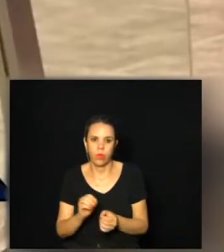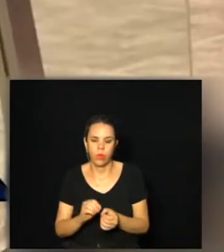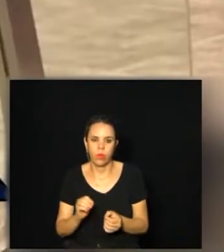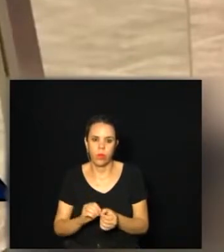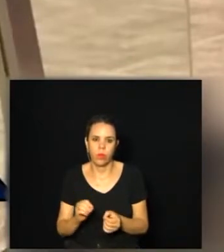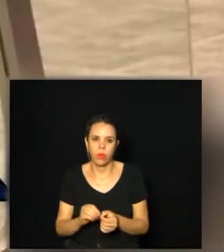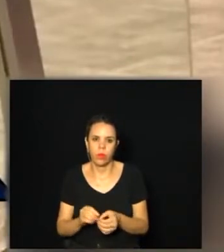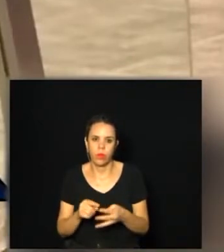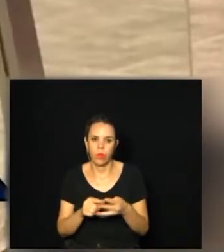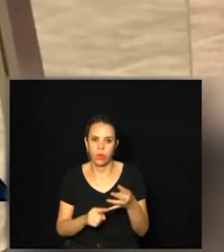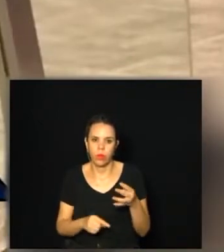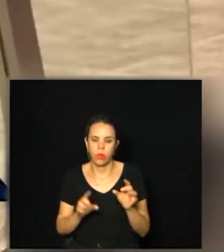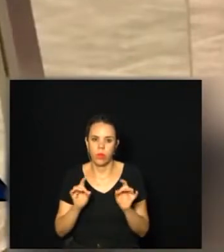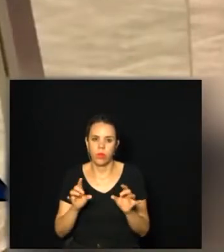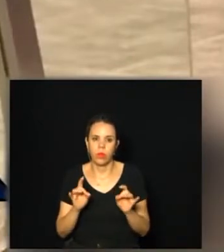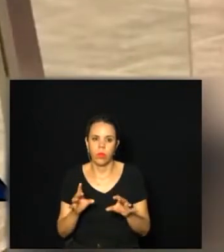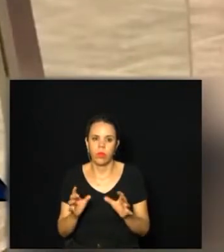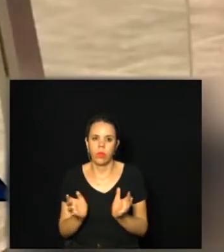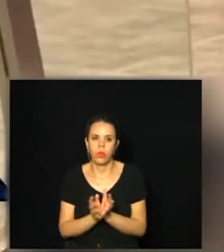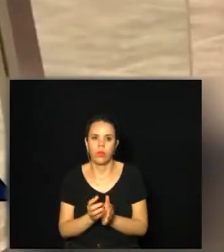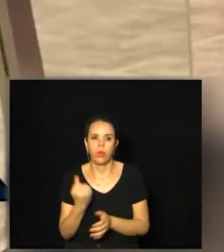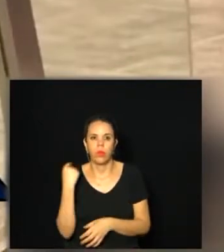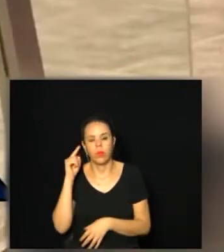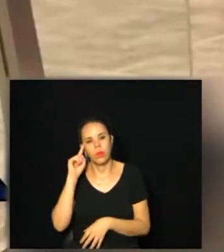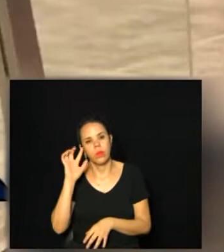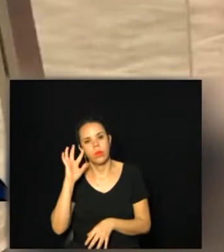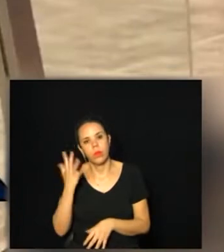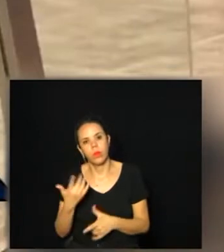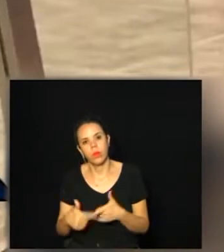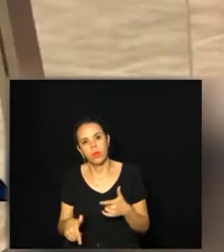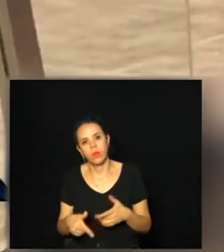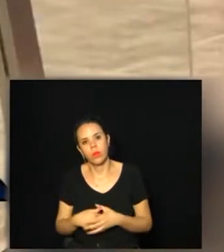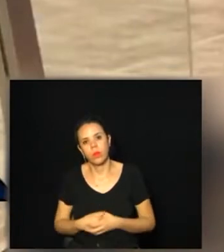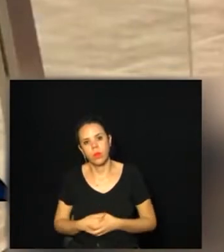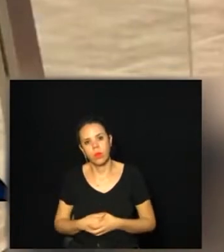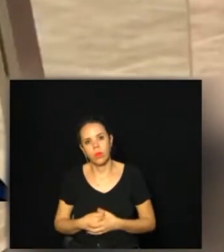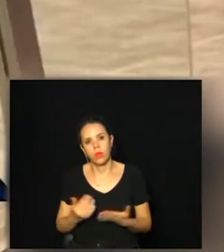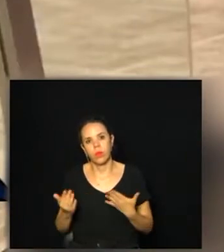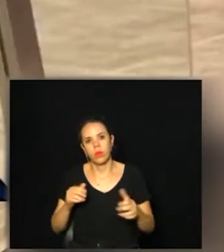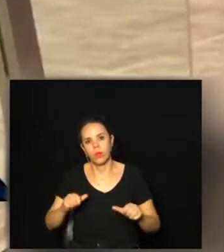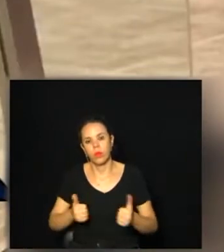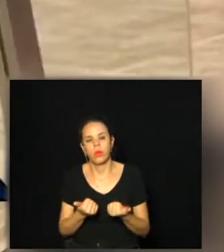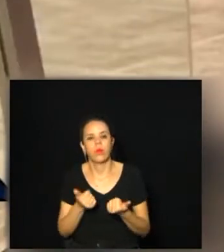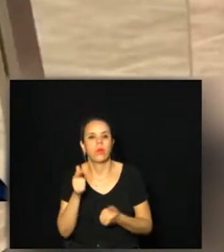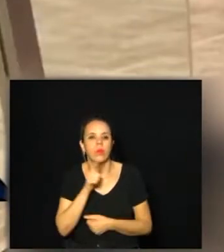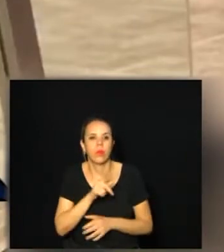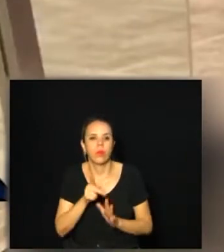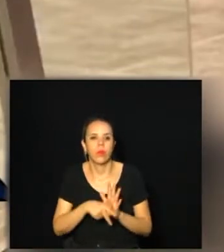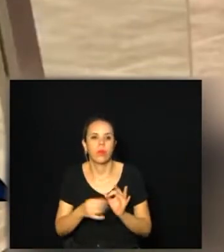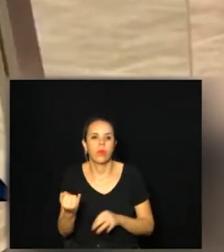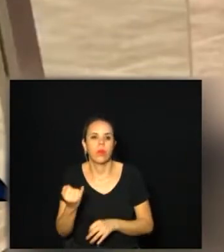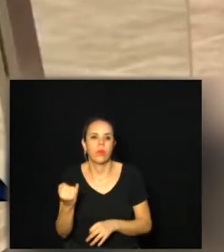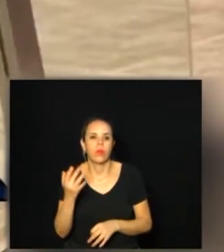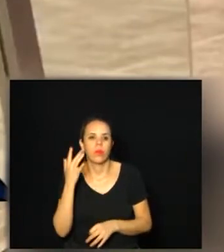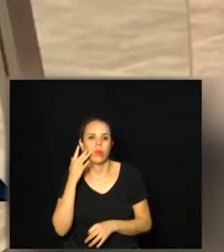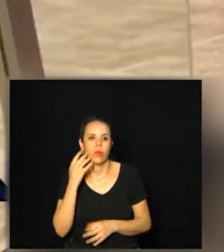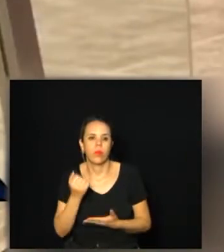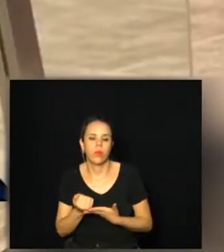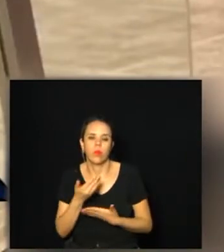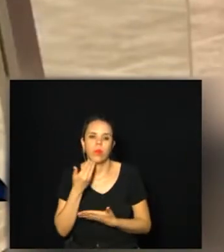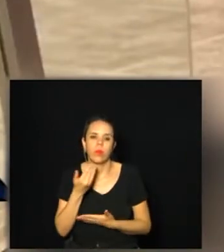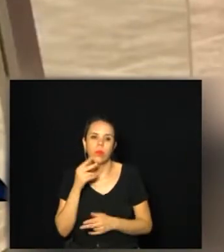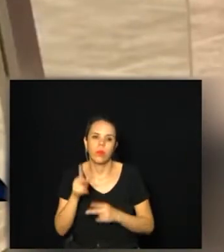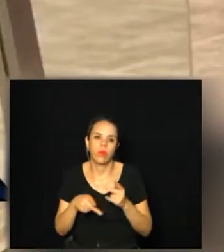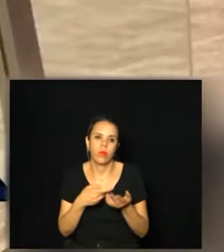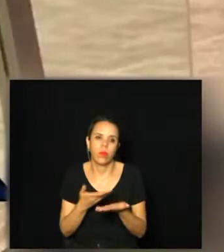inclusive 4 extraordinárias há poucos dias para resolver esse problema, mas foi um balanço muito positivo, projetos importantes que eu acho que vai facilitar a vida das